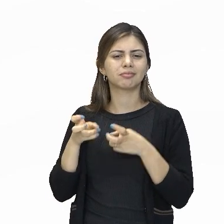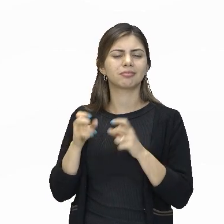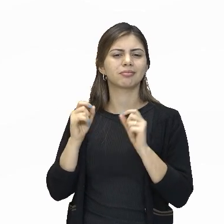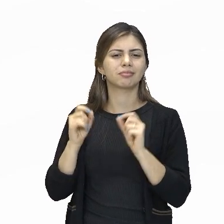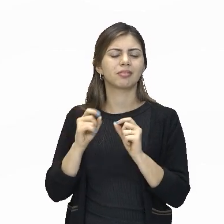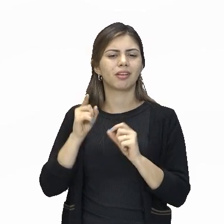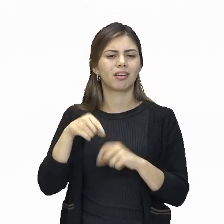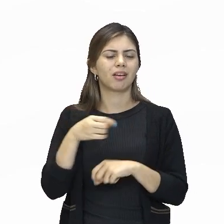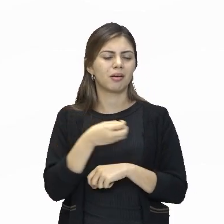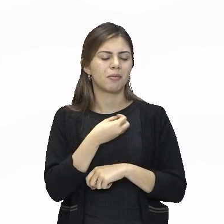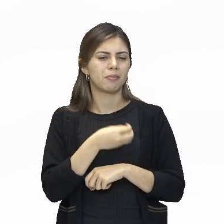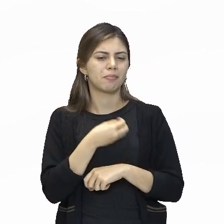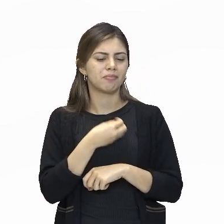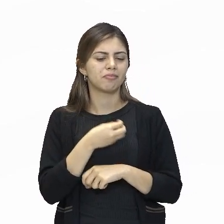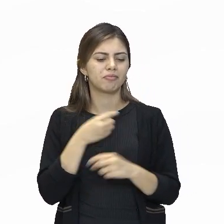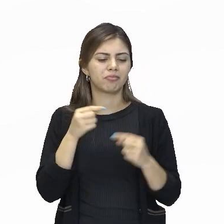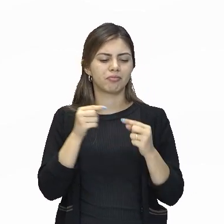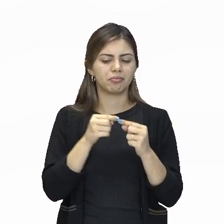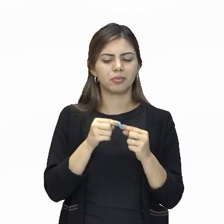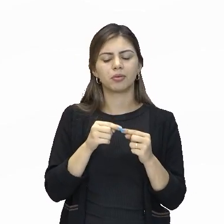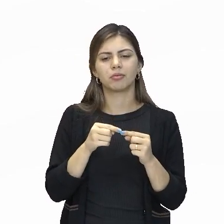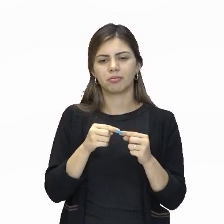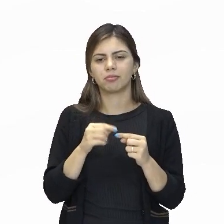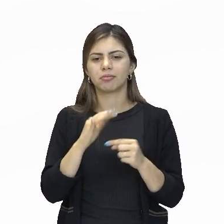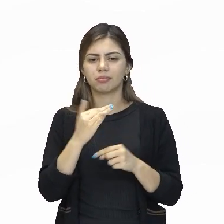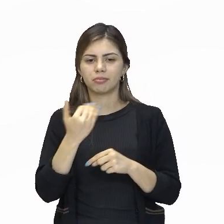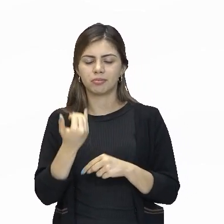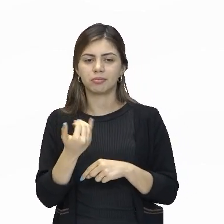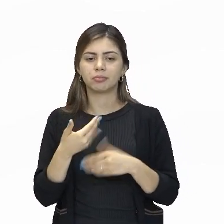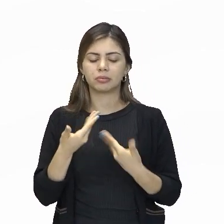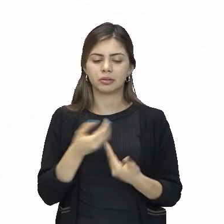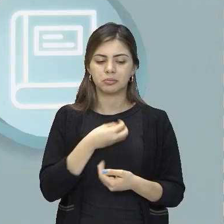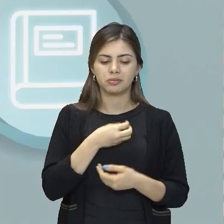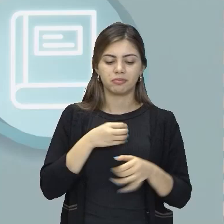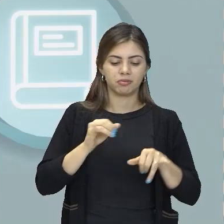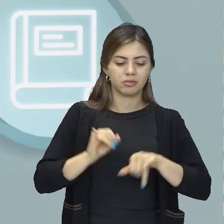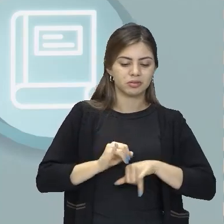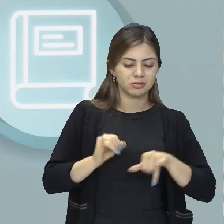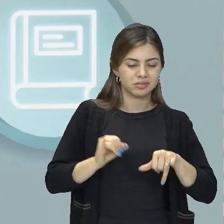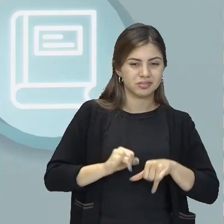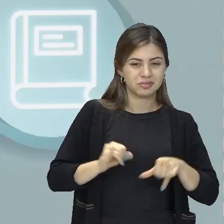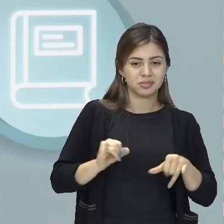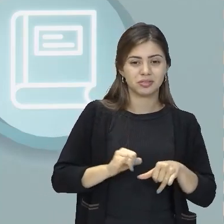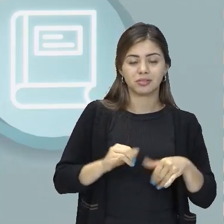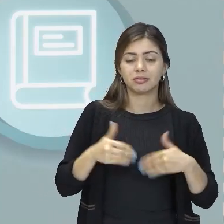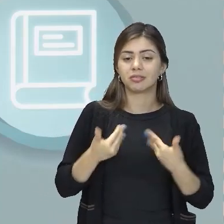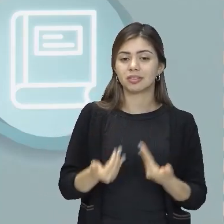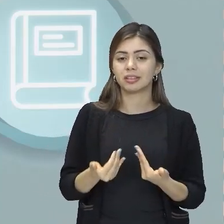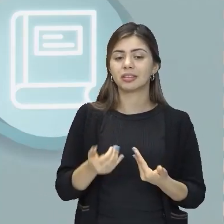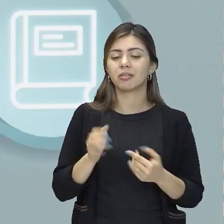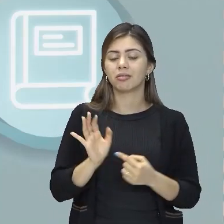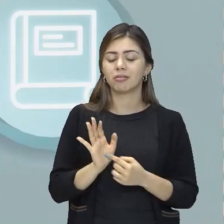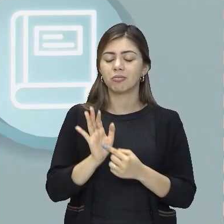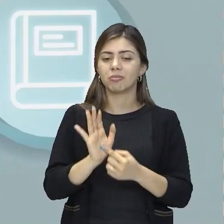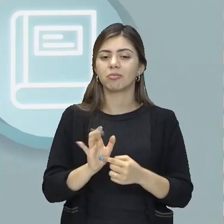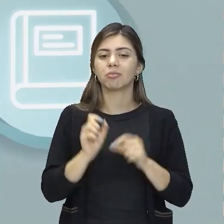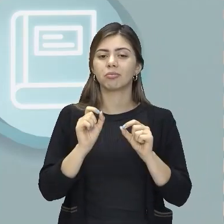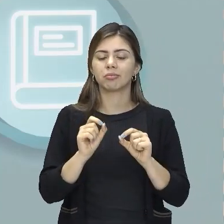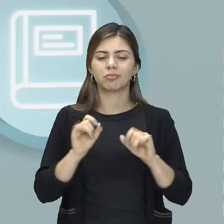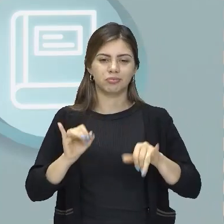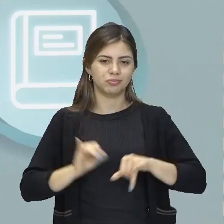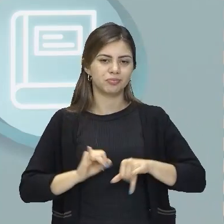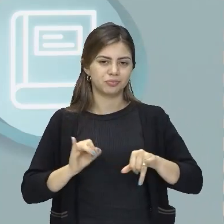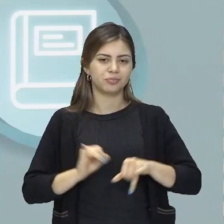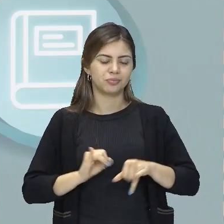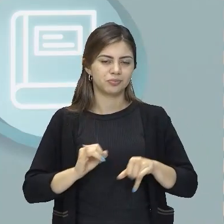sobre a vida e a morte, que a vida é tão sofrida que ele relata o que? Ali, esse